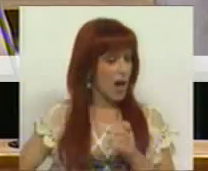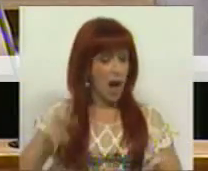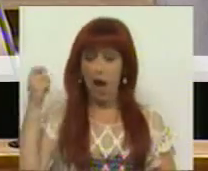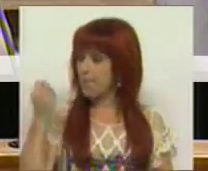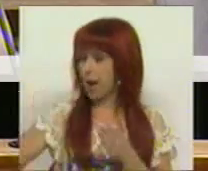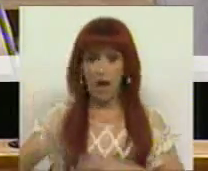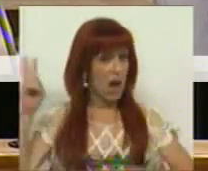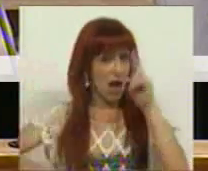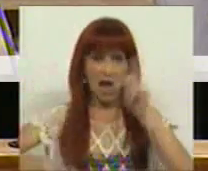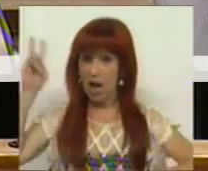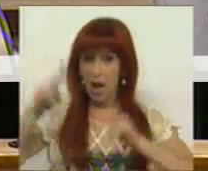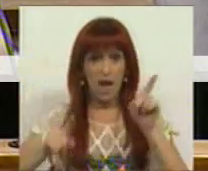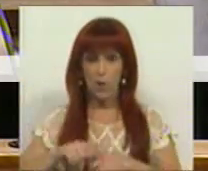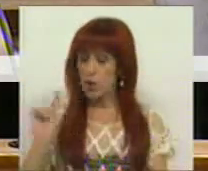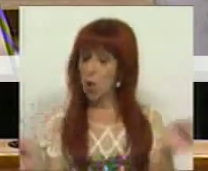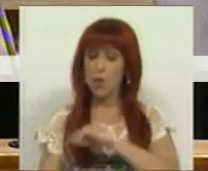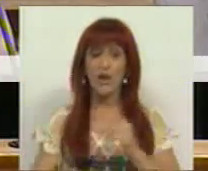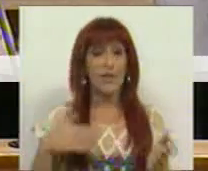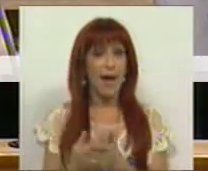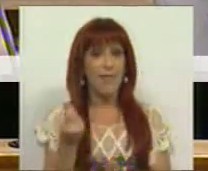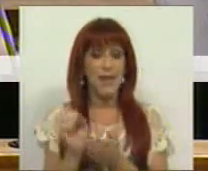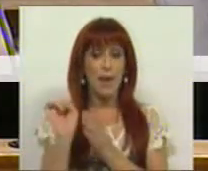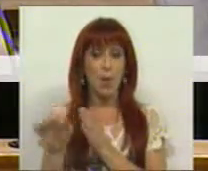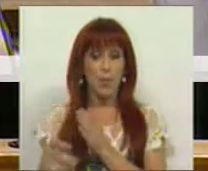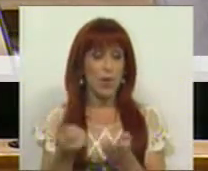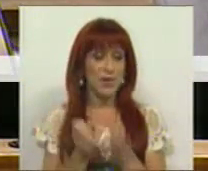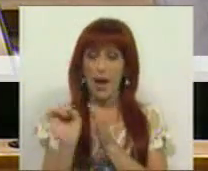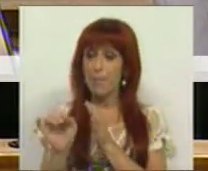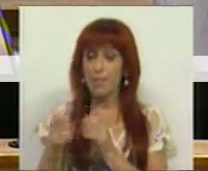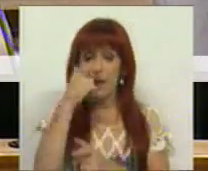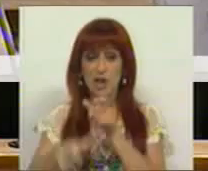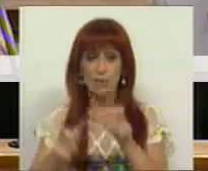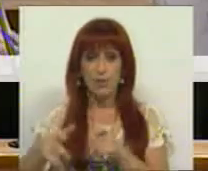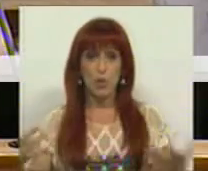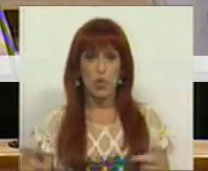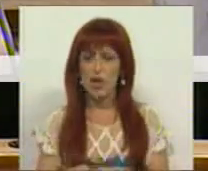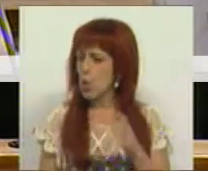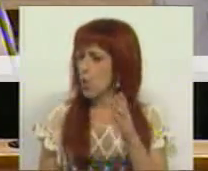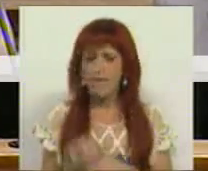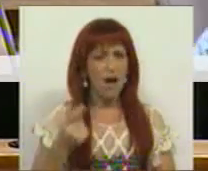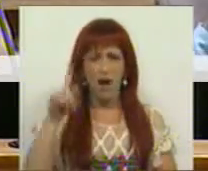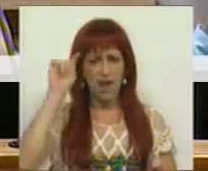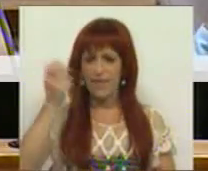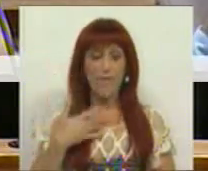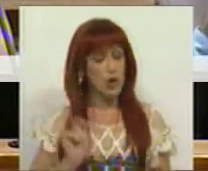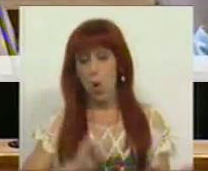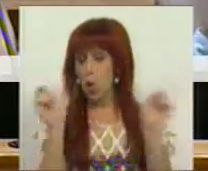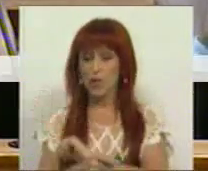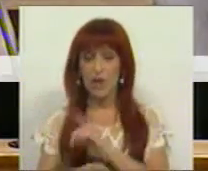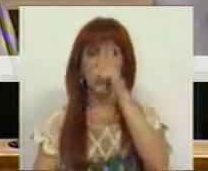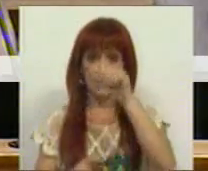a carga fiscal, pelo contrário, colocam dinheiro no bolso dos contribuintes, não geram déficit, pelo